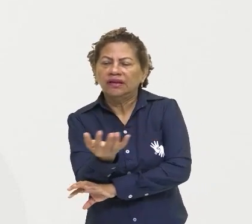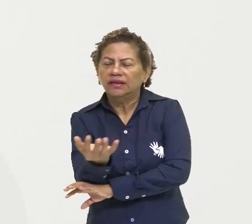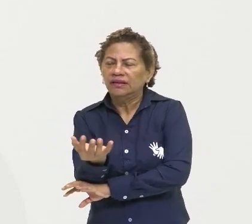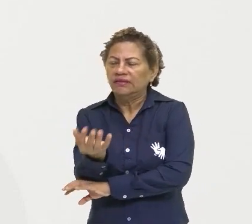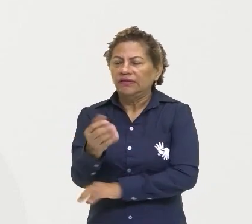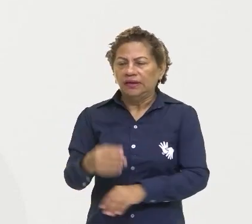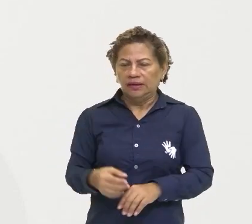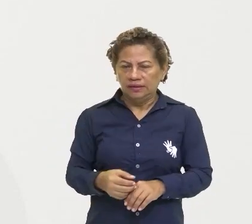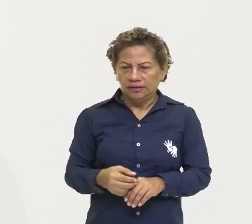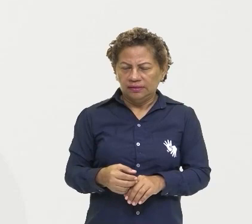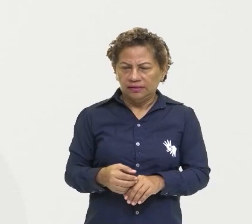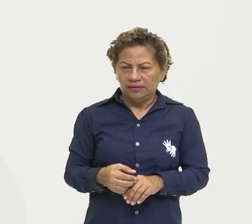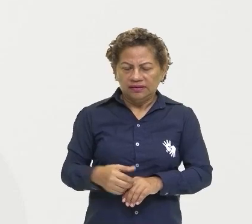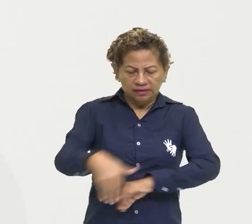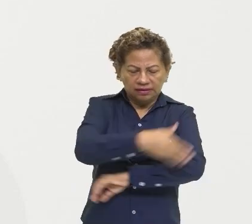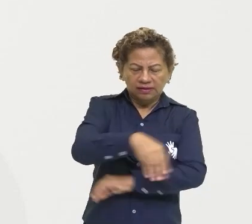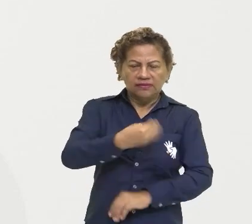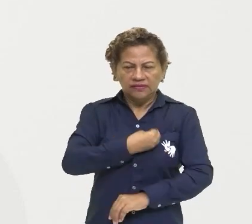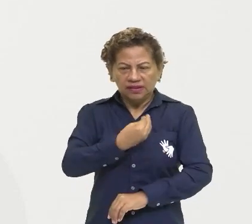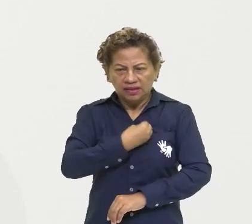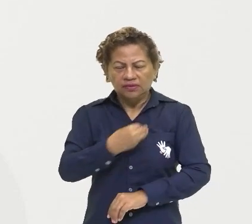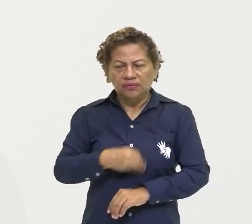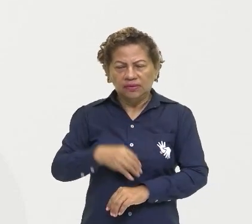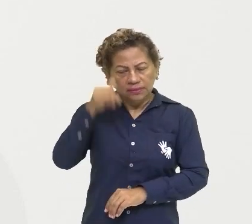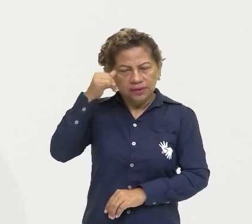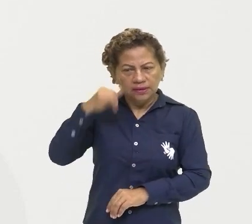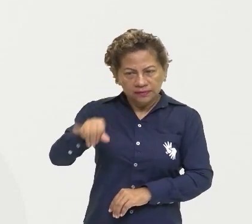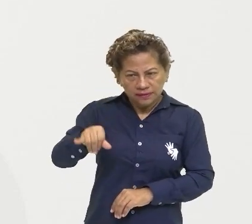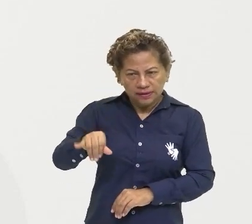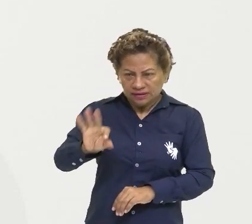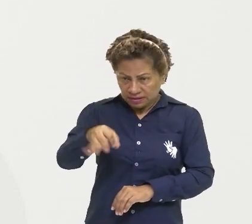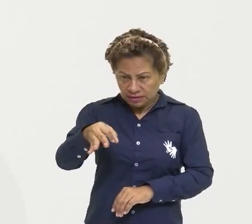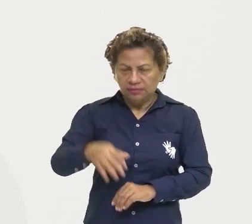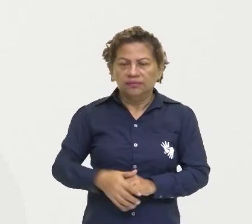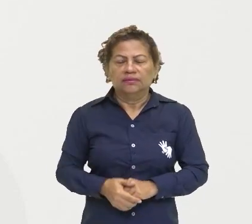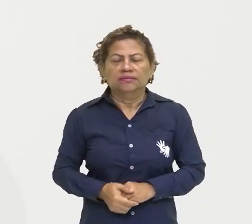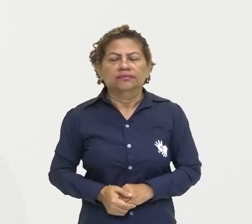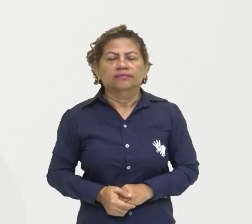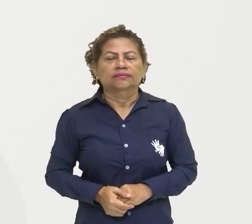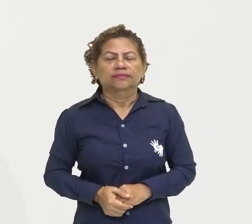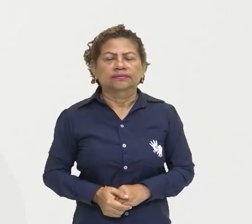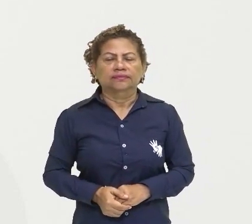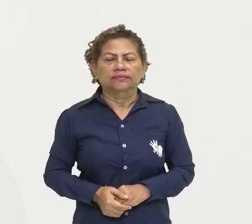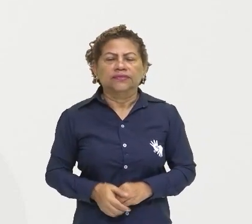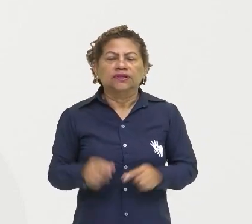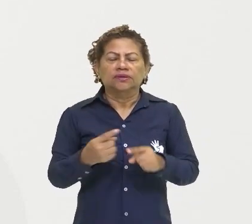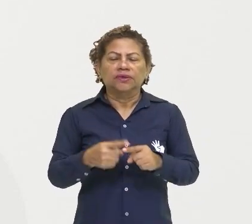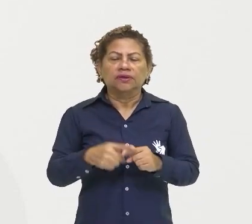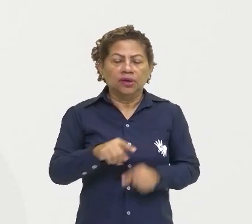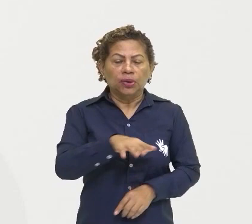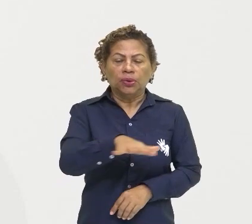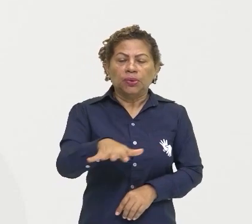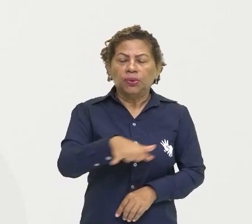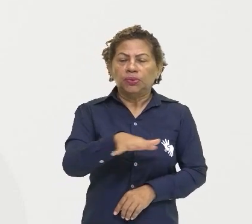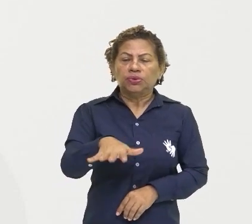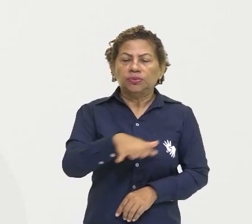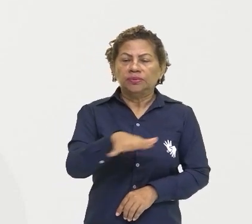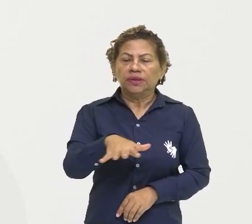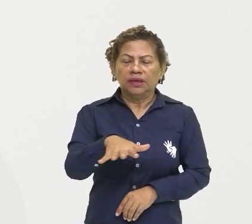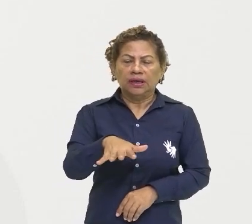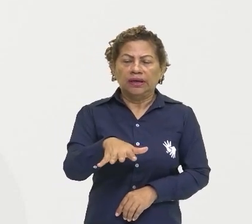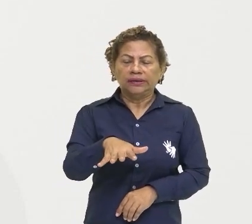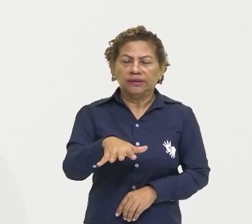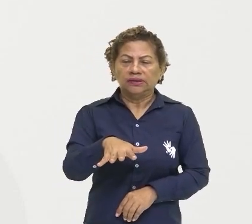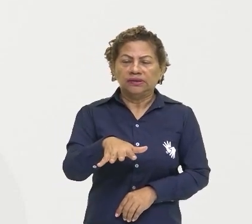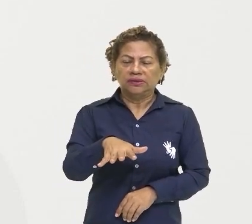de vulnerabilidade, tá certo? Então, essa é uma forma que a gente tem de tornar o espaço, de deixar o espaço